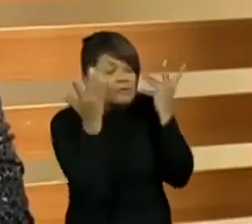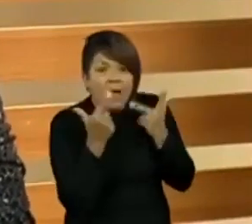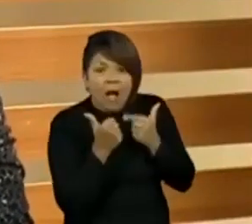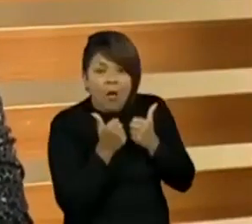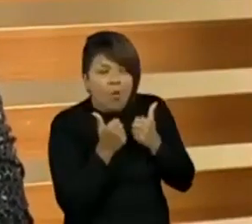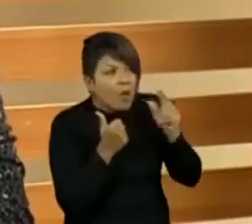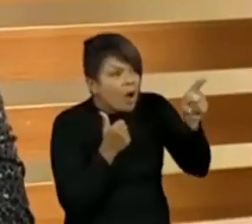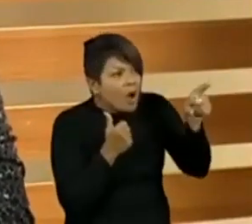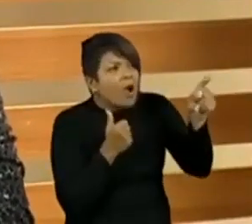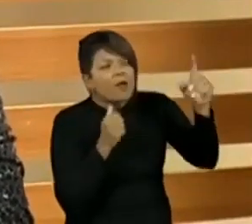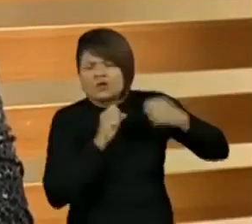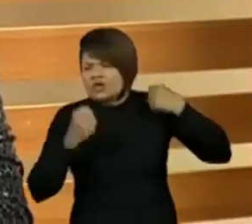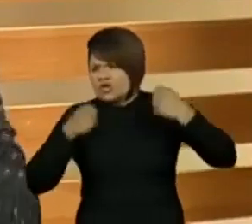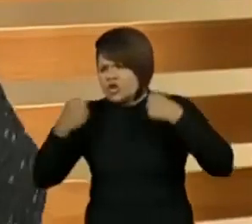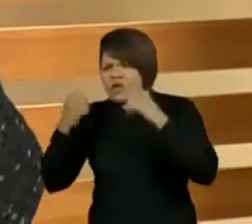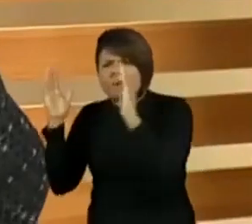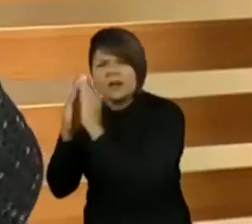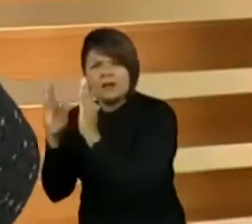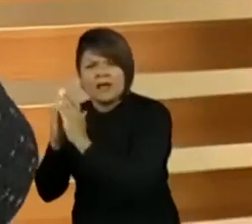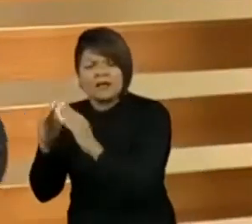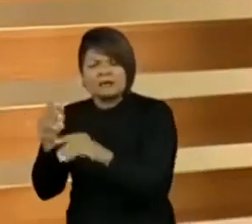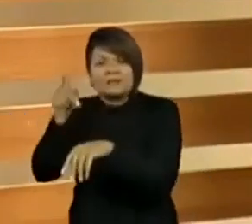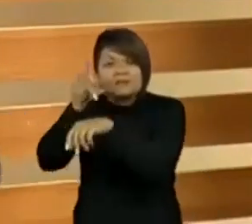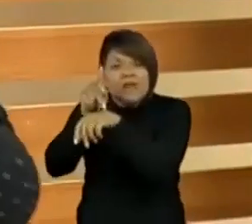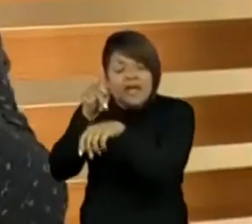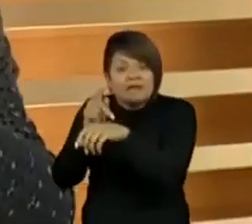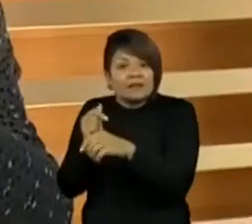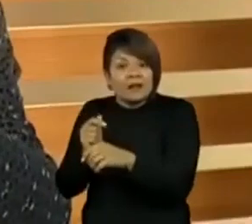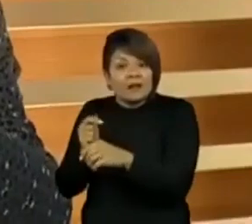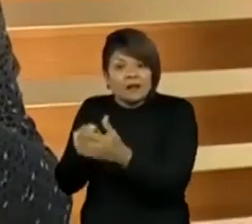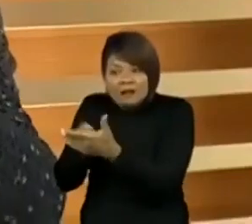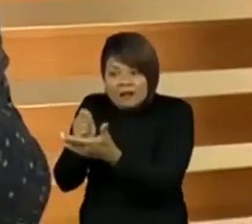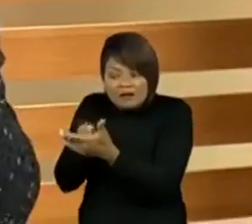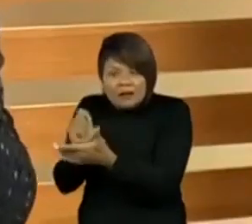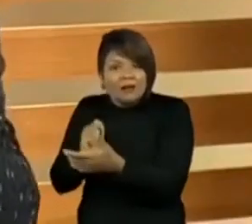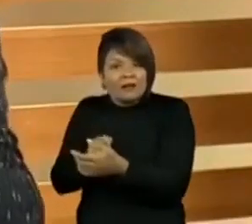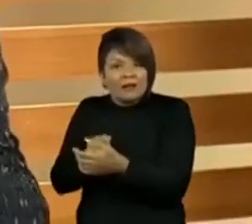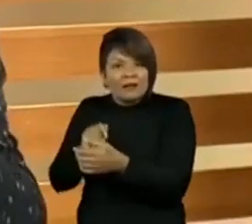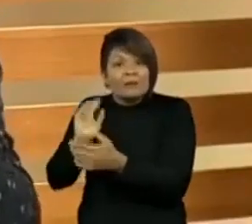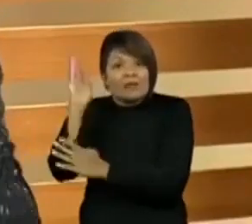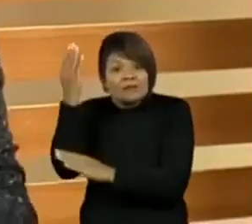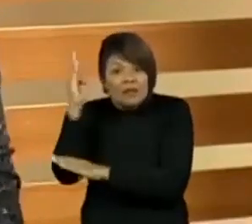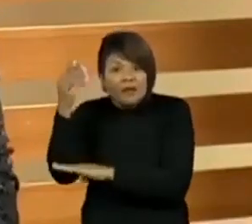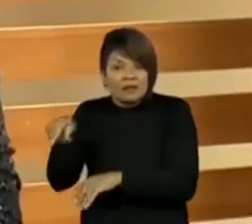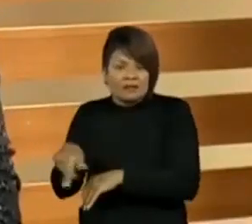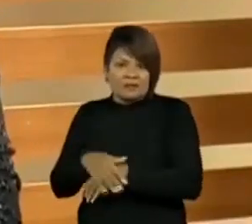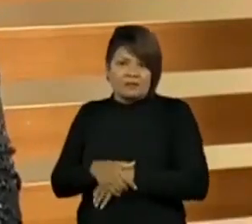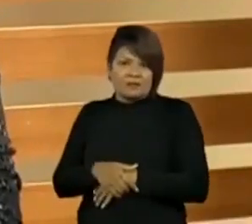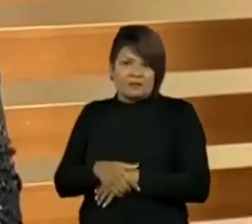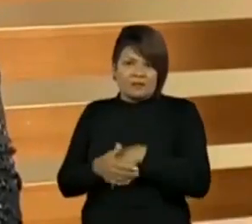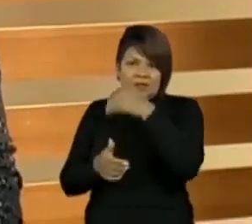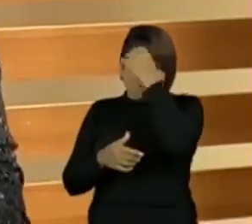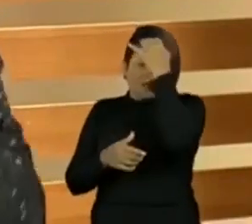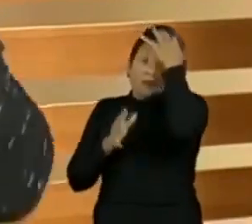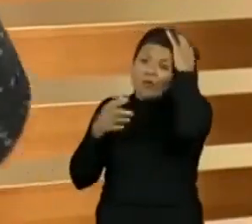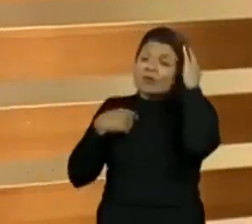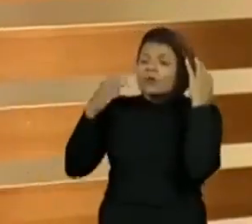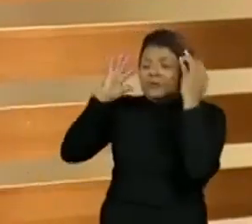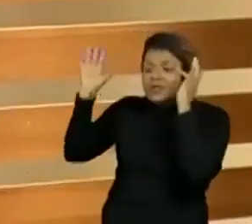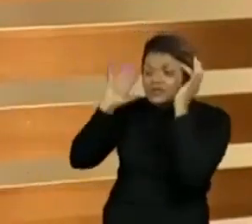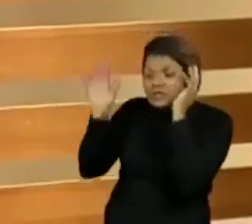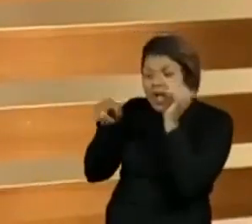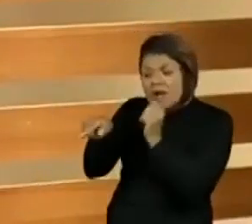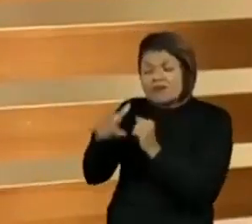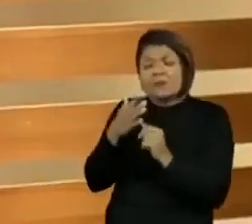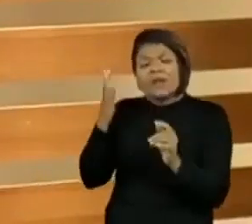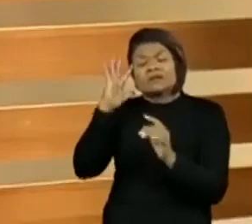em pedra. Muitas coisas eles imaginavam vendo os trabalhos do marido, mas não